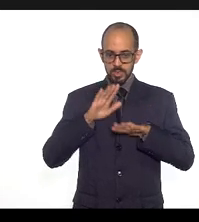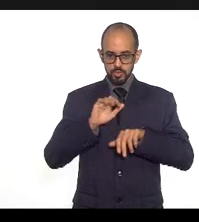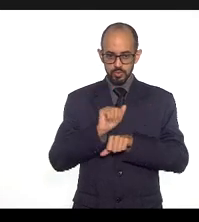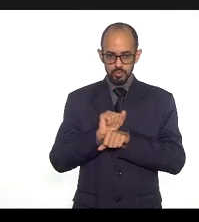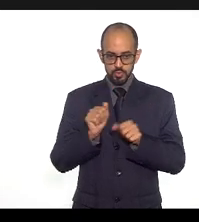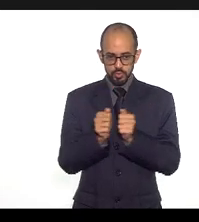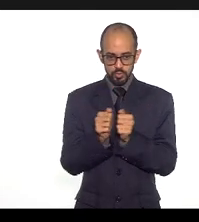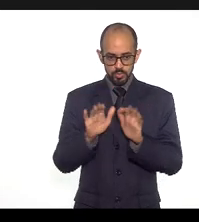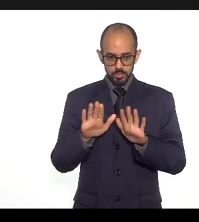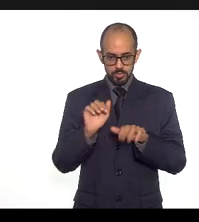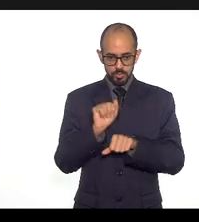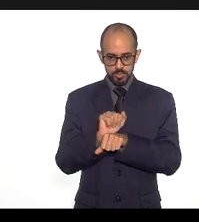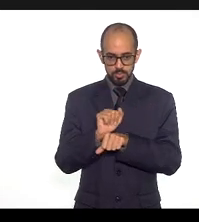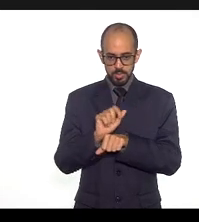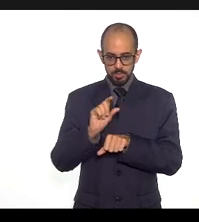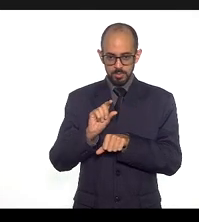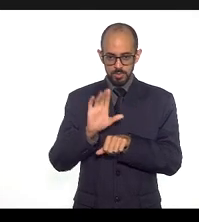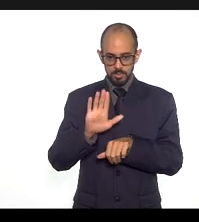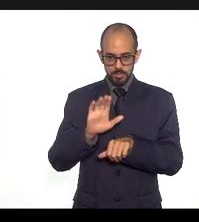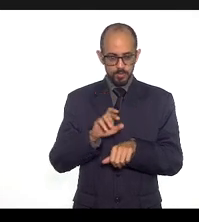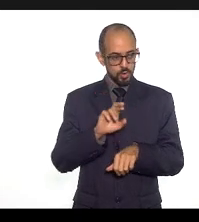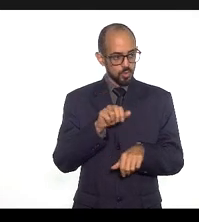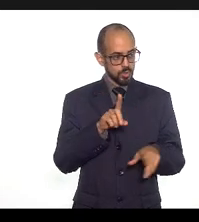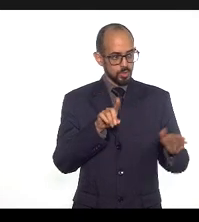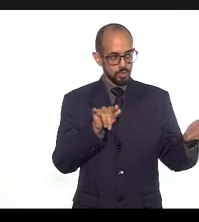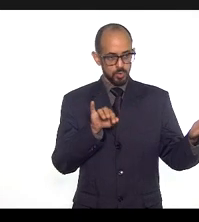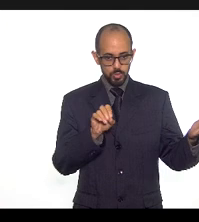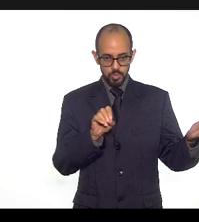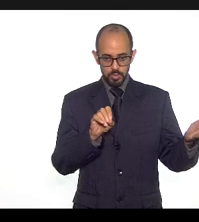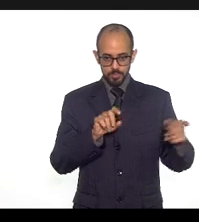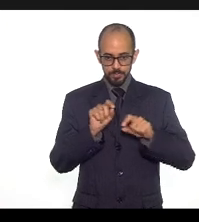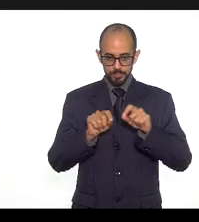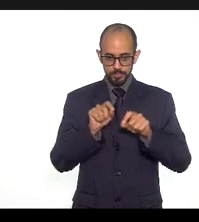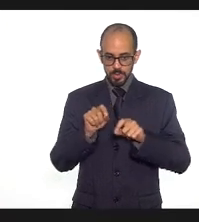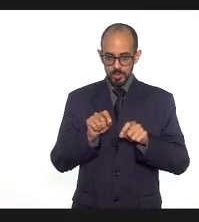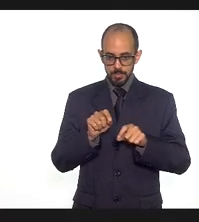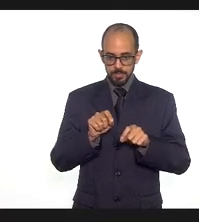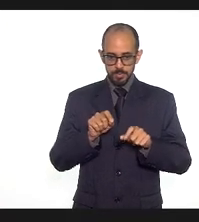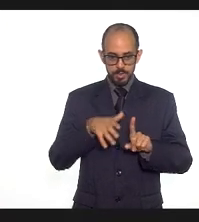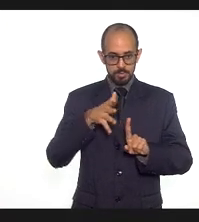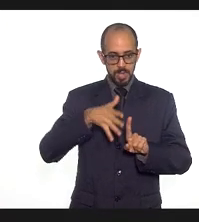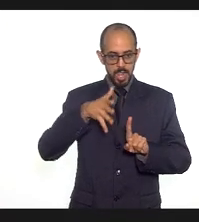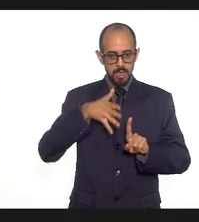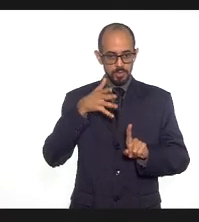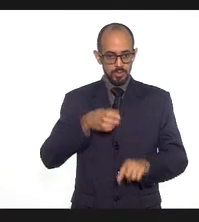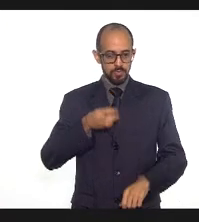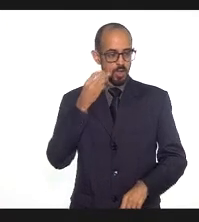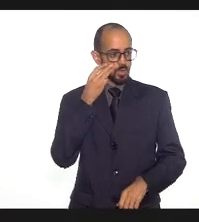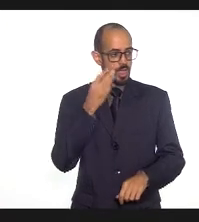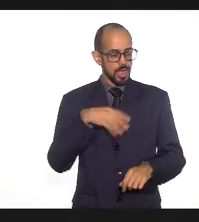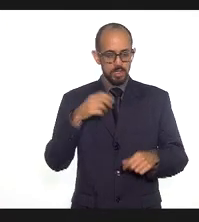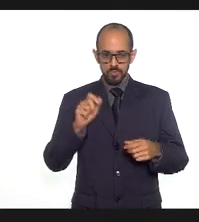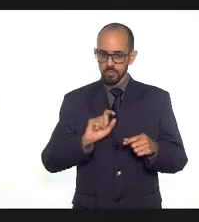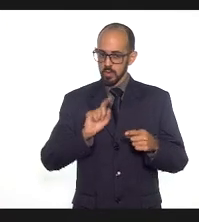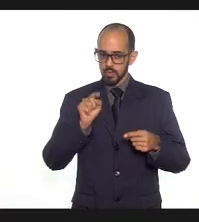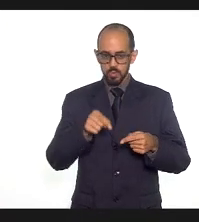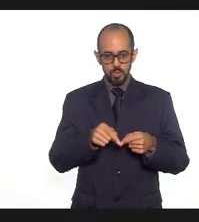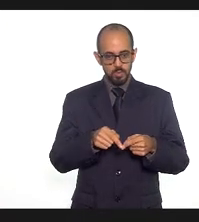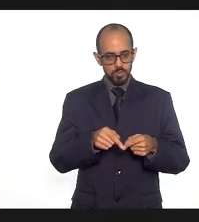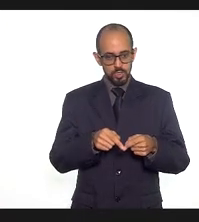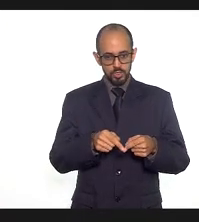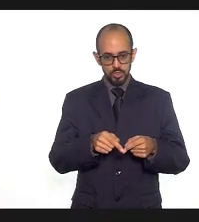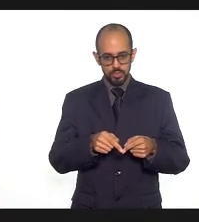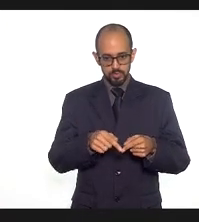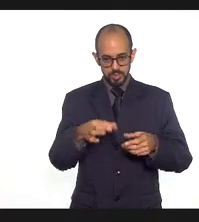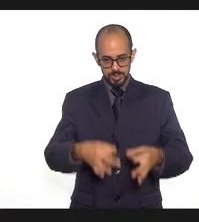passar a palavra? Deputado Rodrigo. As palavras do deputado Valdec foram absolutamente precisas, Valdec. A gente tem que fazer uma análise